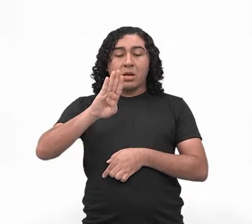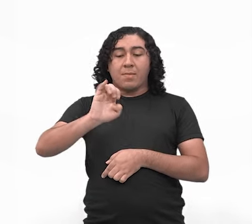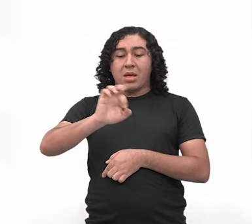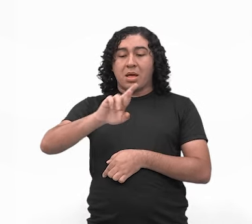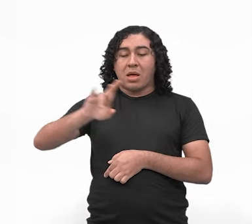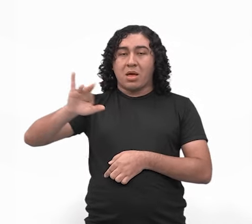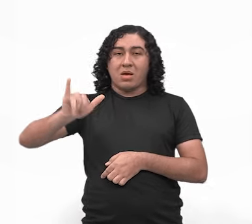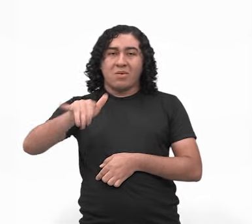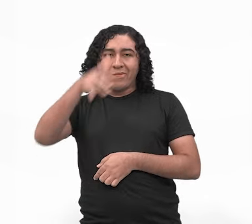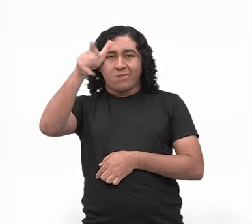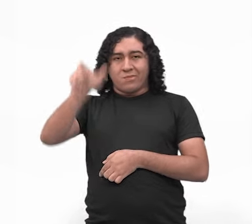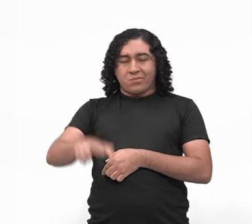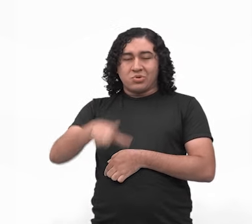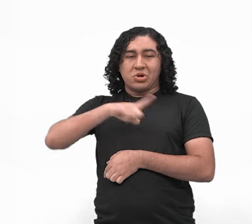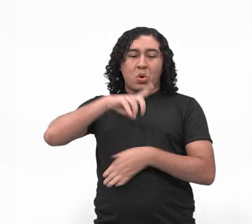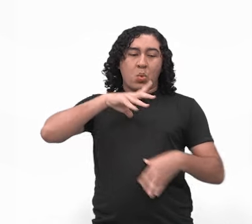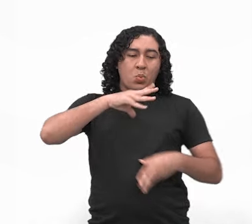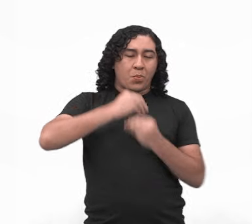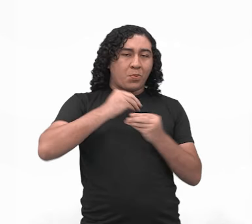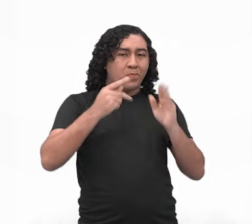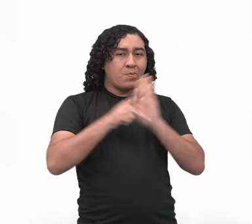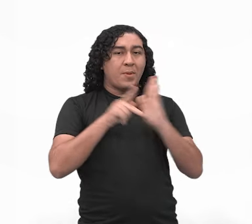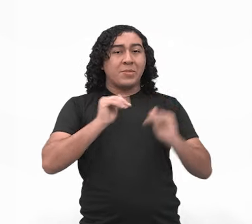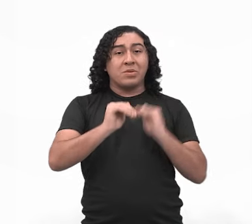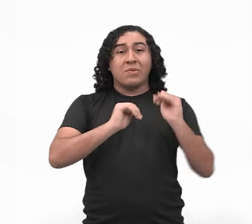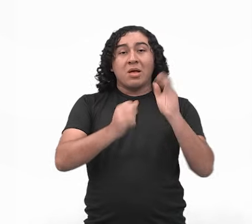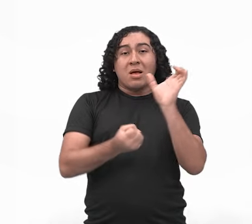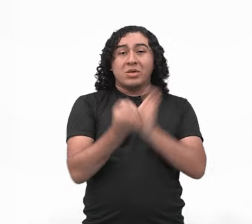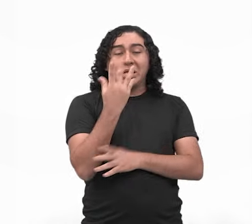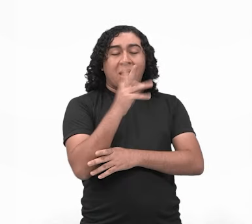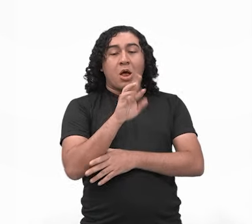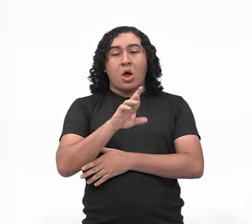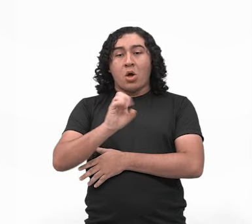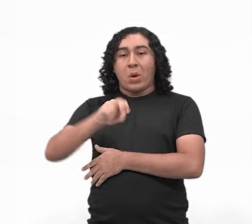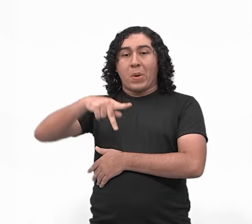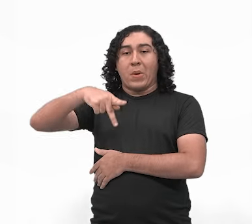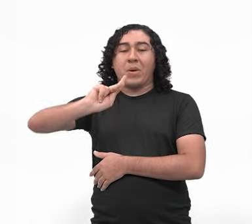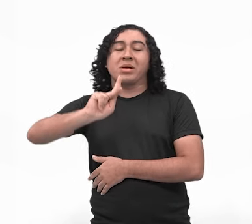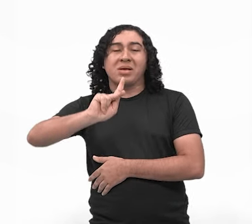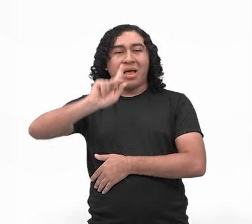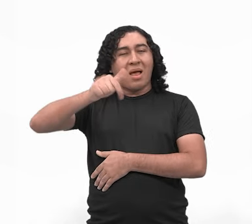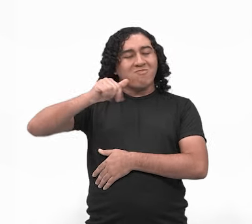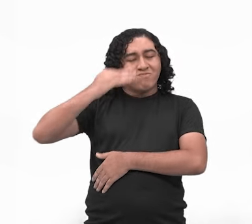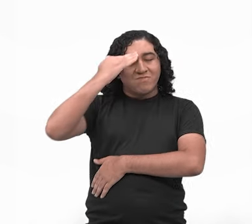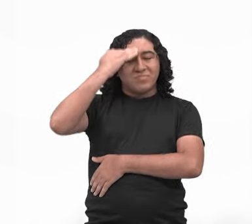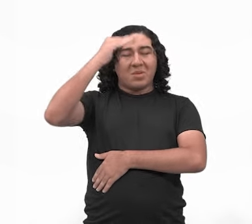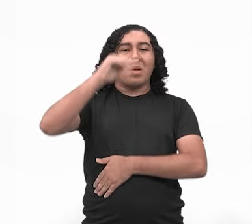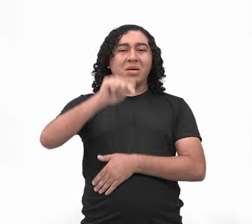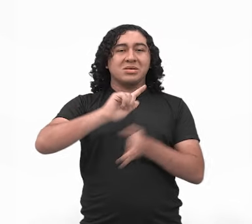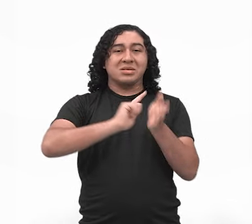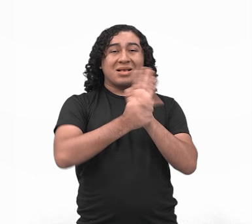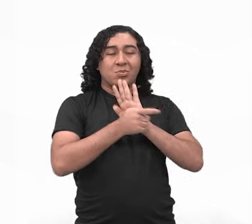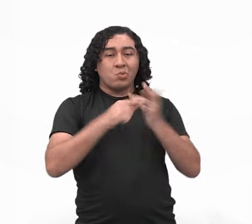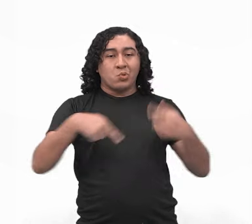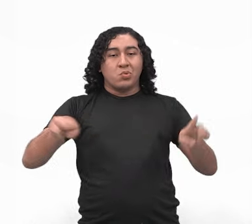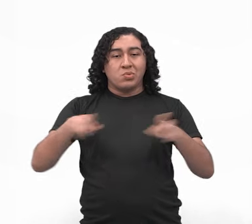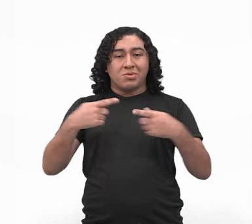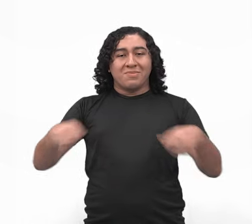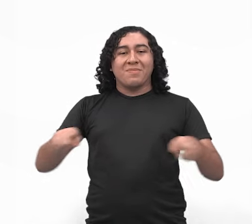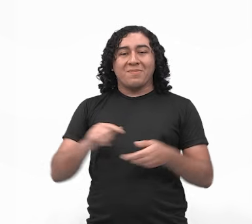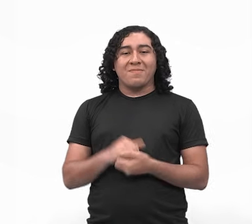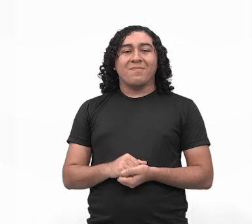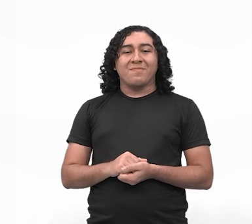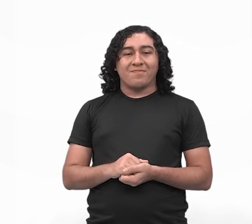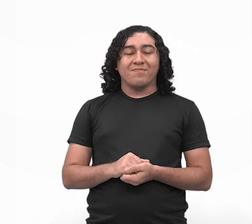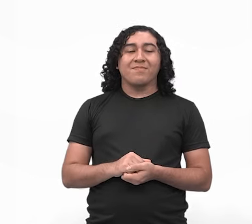né, significativamente para o desenvolvimento do rock and roll, sendo um dos pioneiros do gênero com canções, tá? E